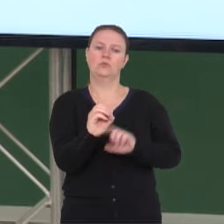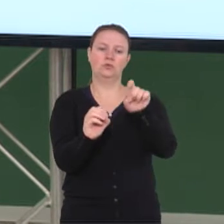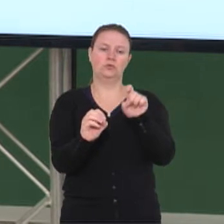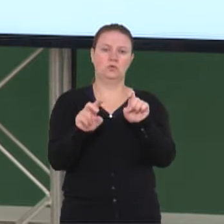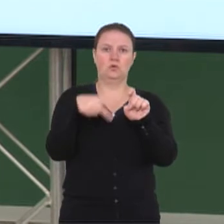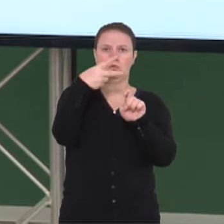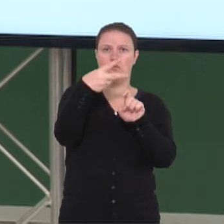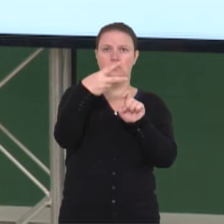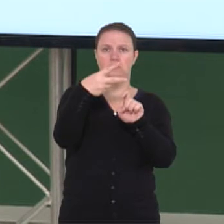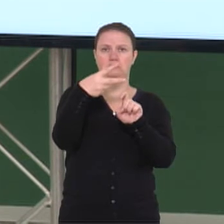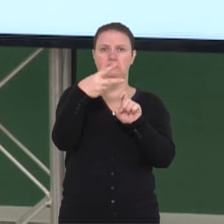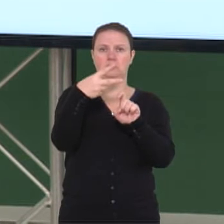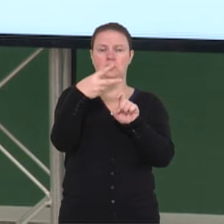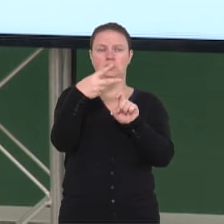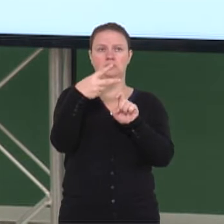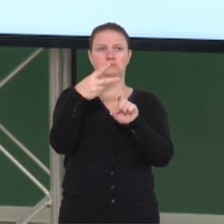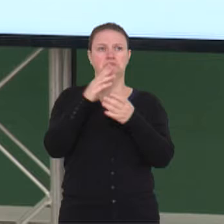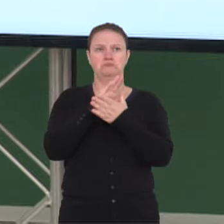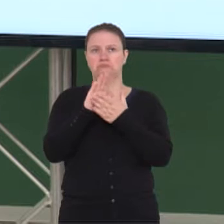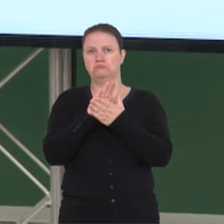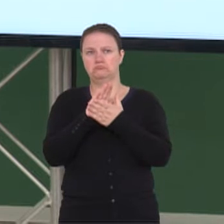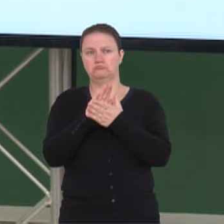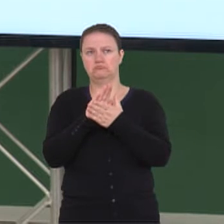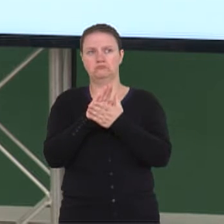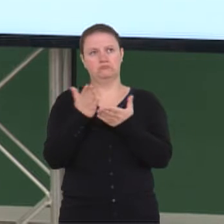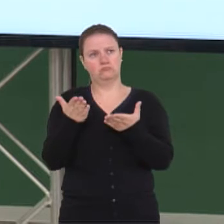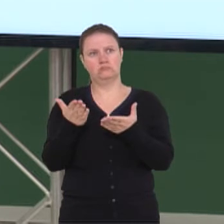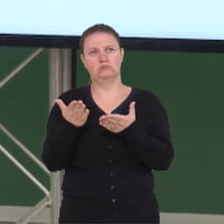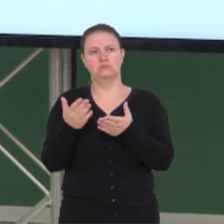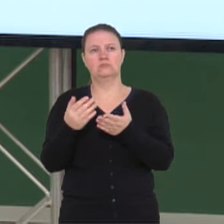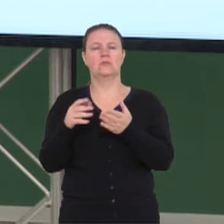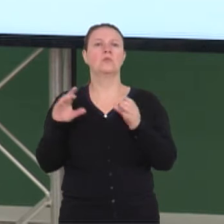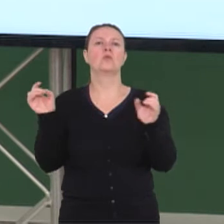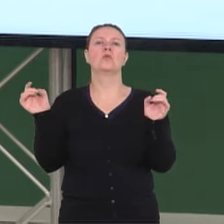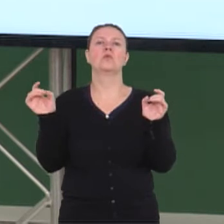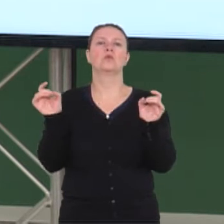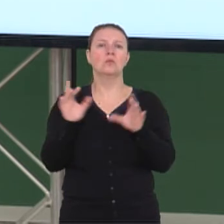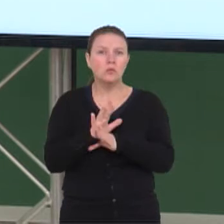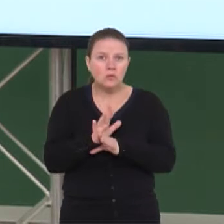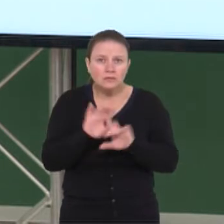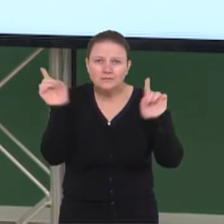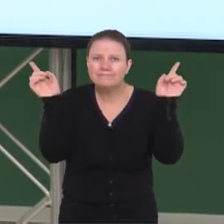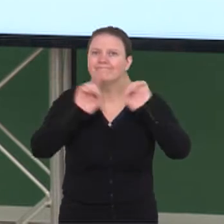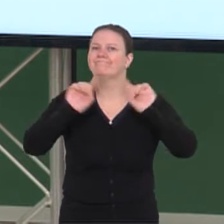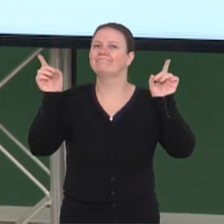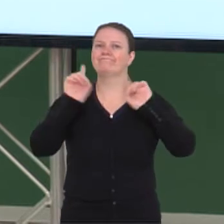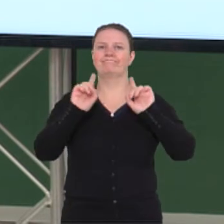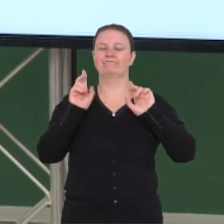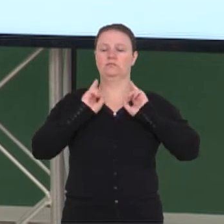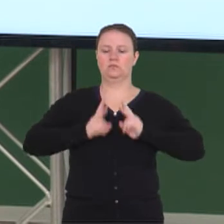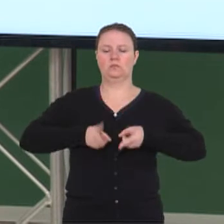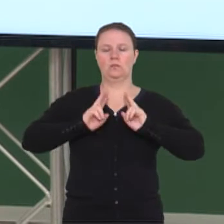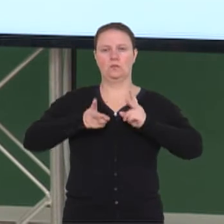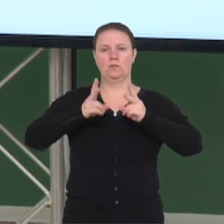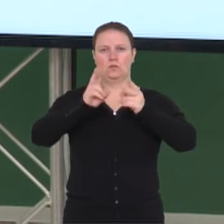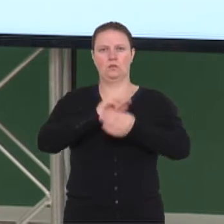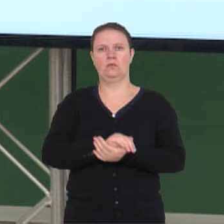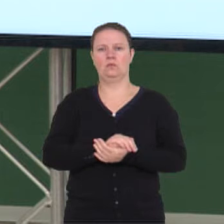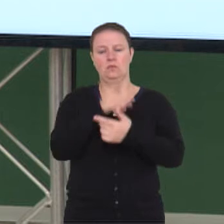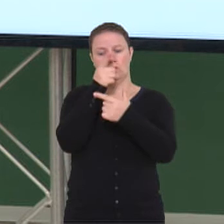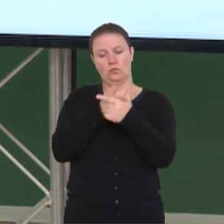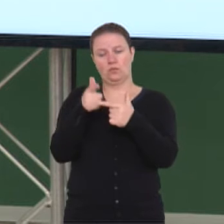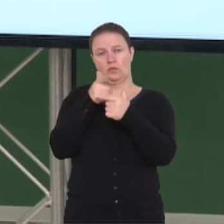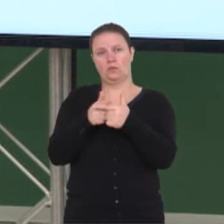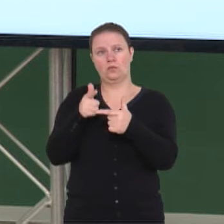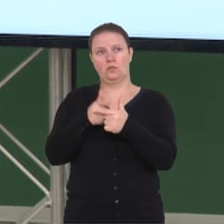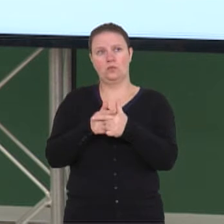x ao quadrado, 2x. Muito bem, chegamos ao final. Não, temos que continuar a dividir.